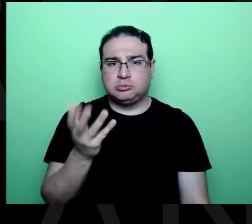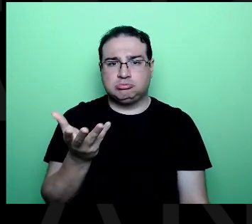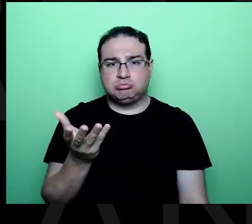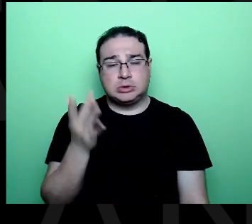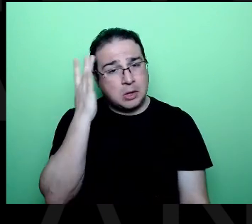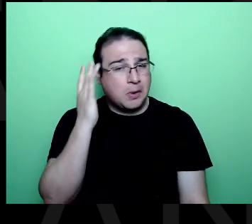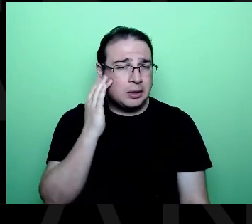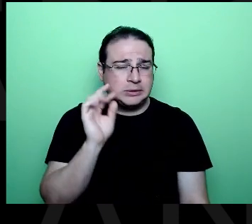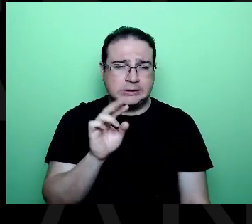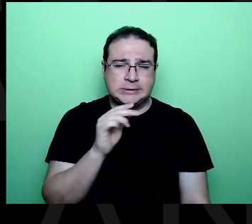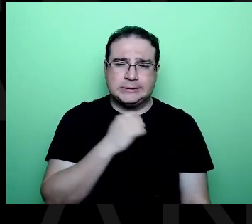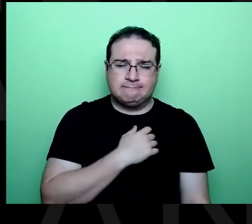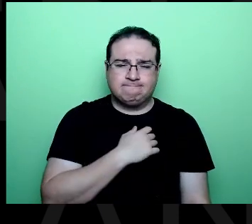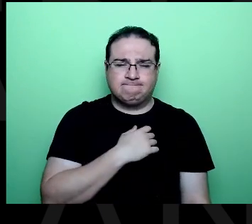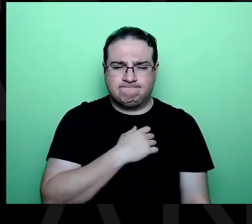eu acho que